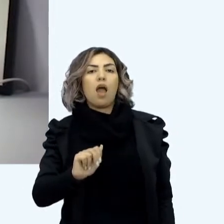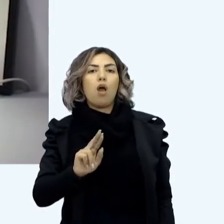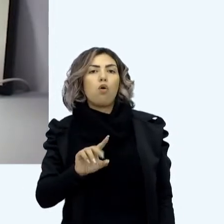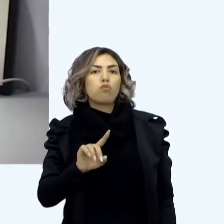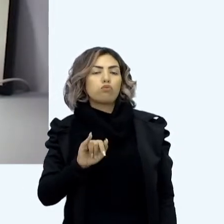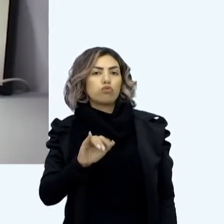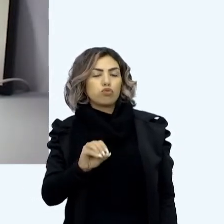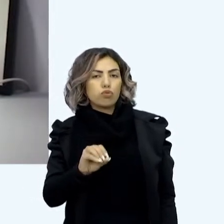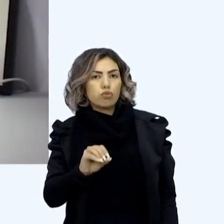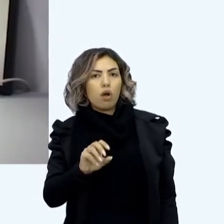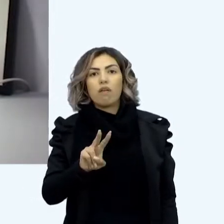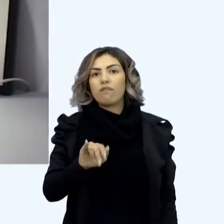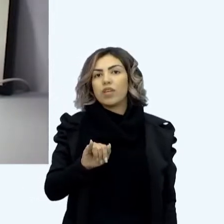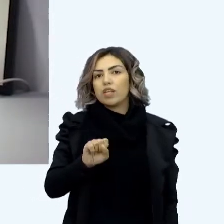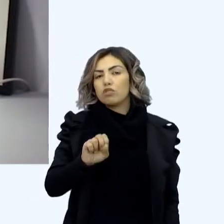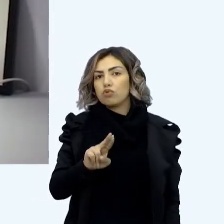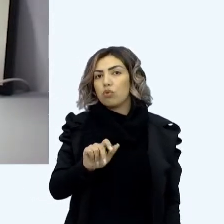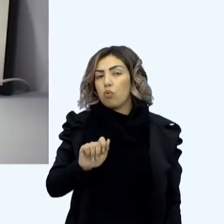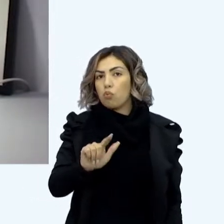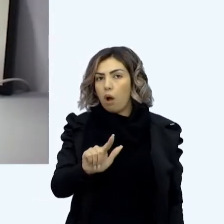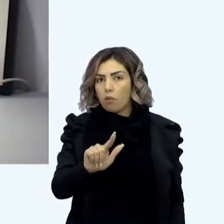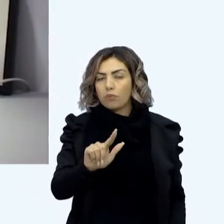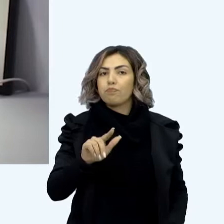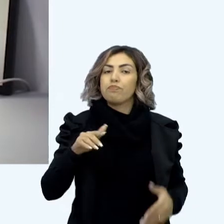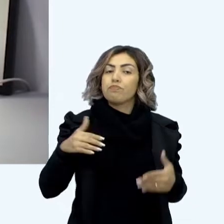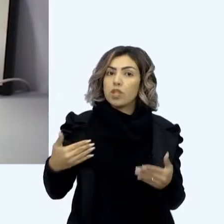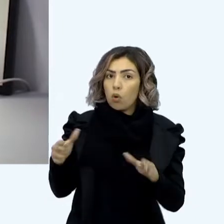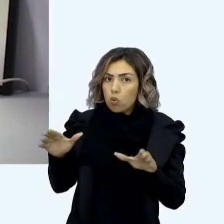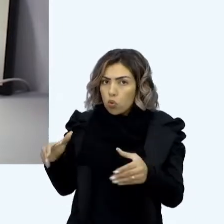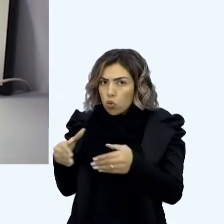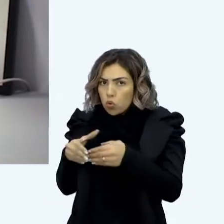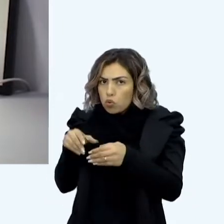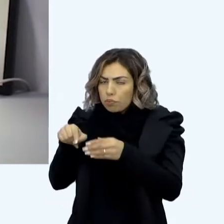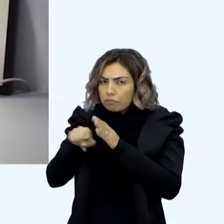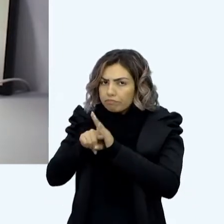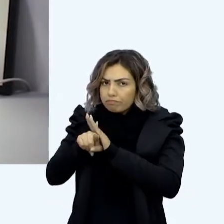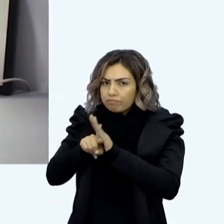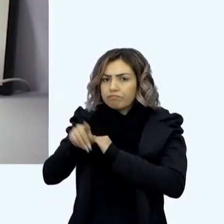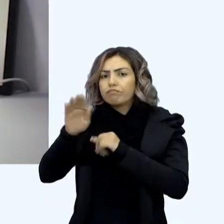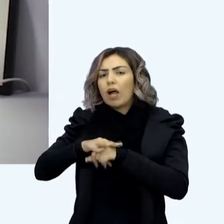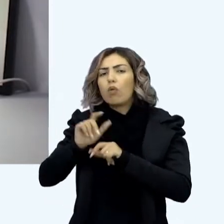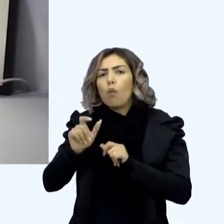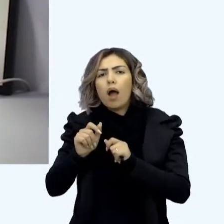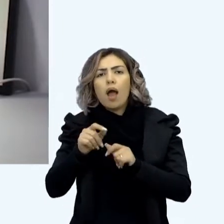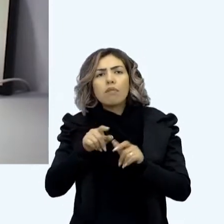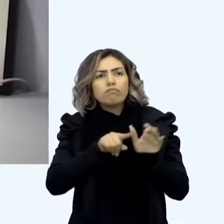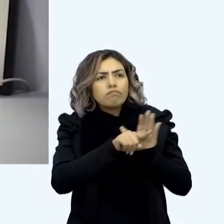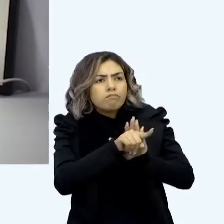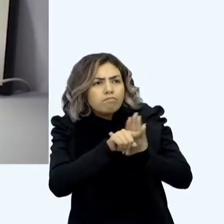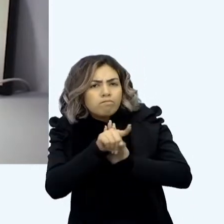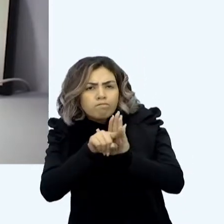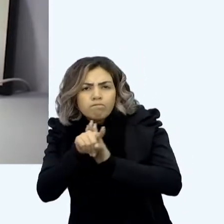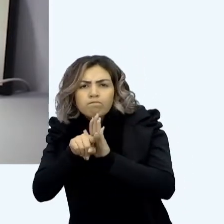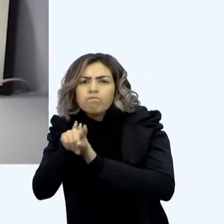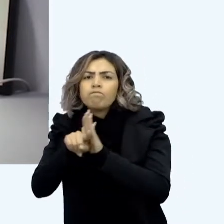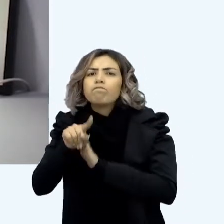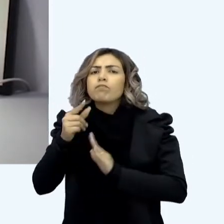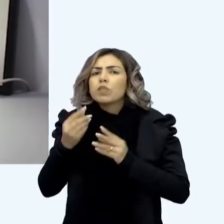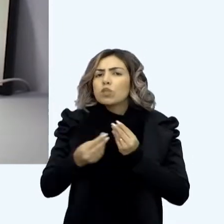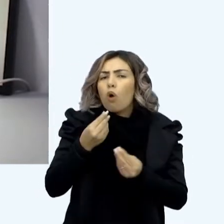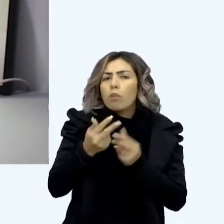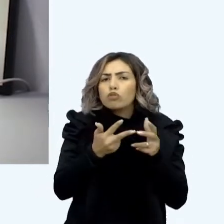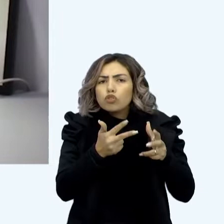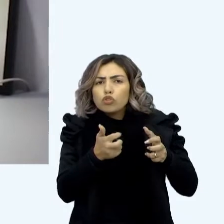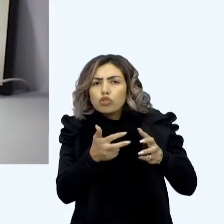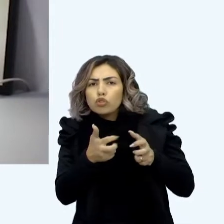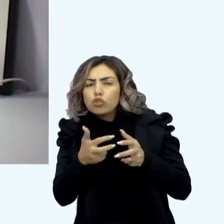o levantamento desses filmes. E nas etapas anteriores do projeto, o Lucas e a Anise realizaram pesquisas